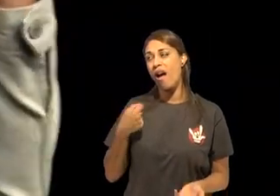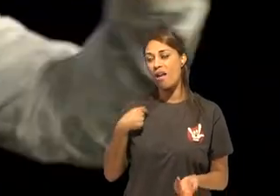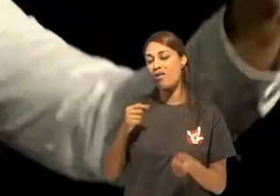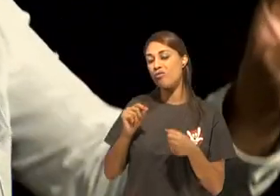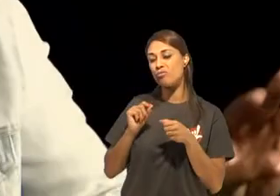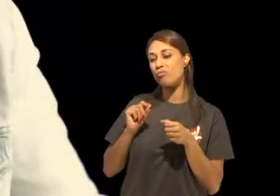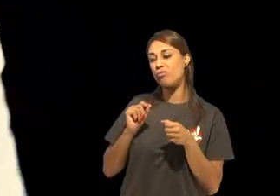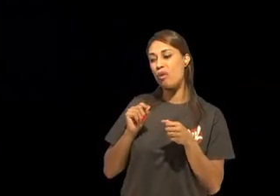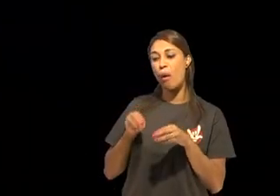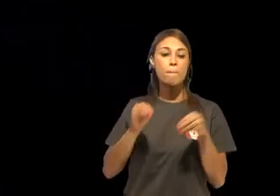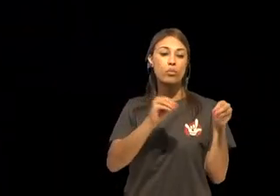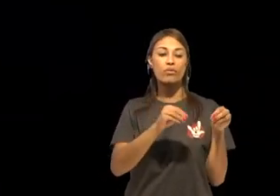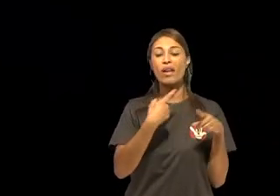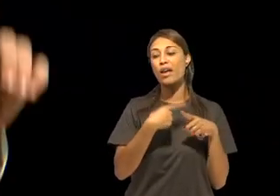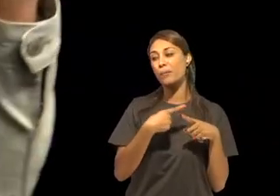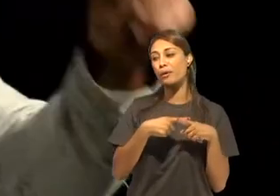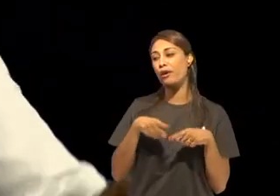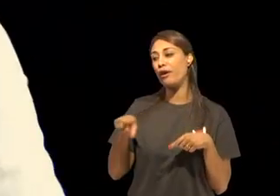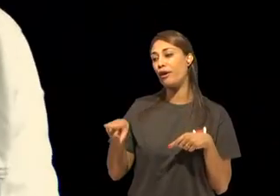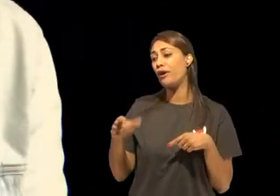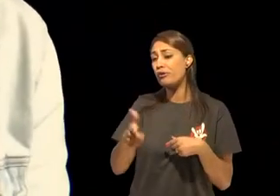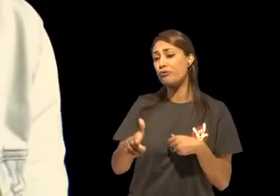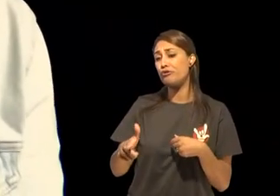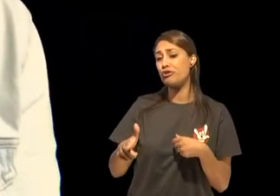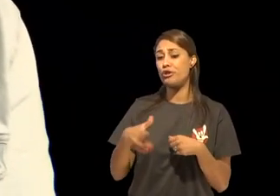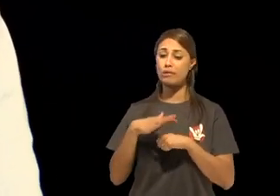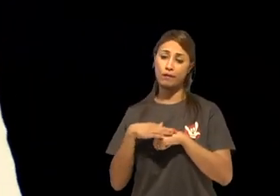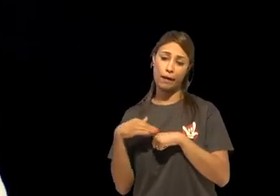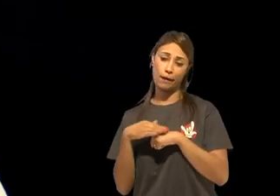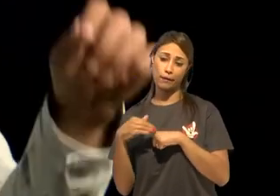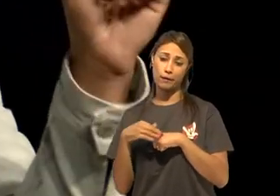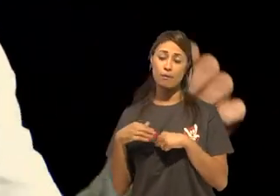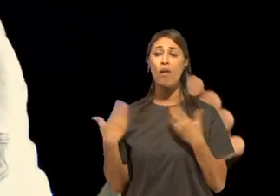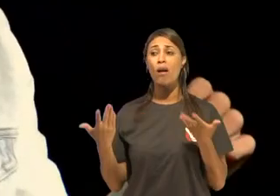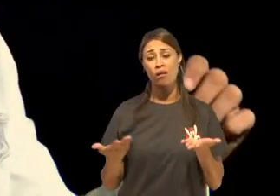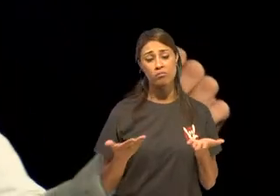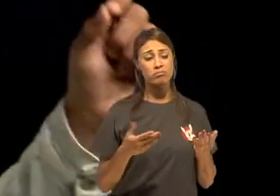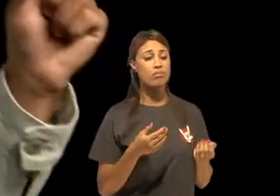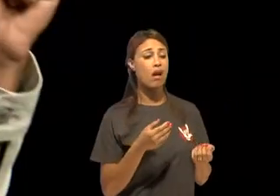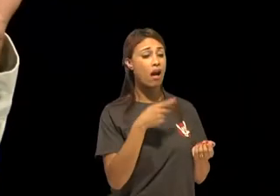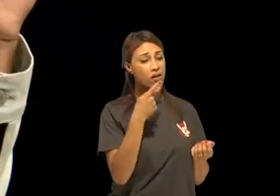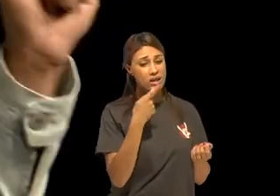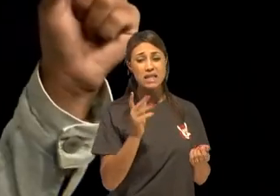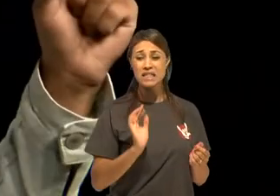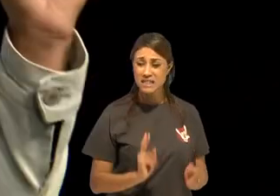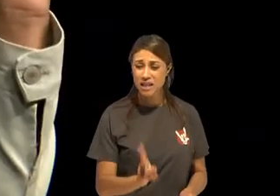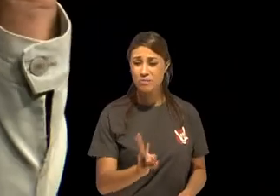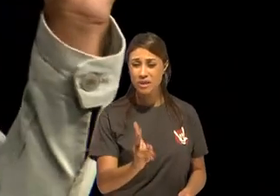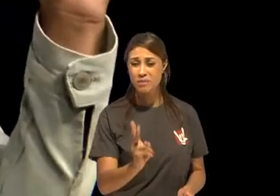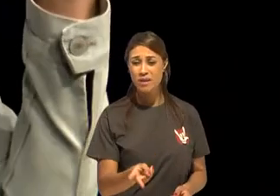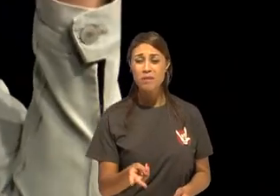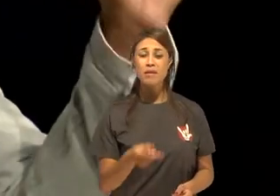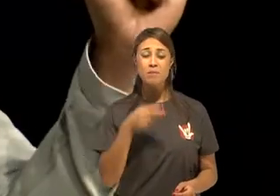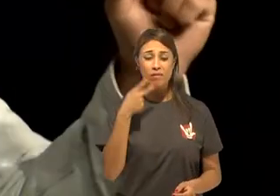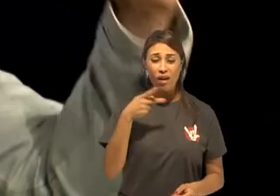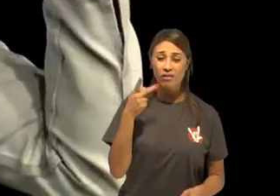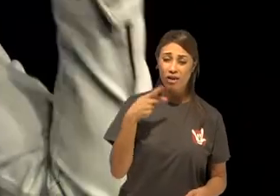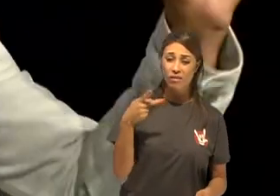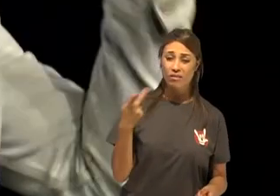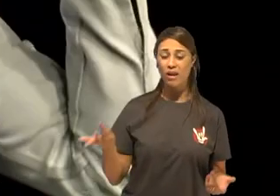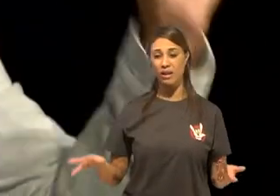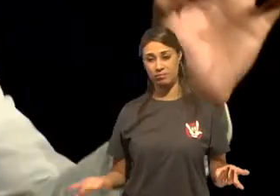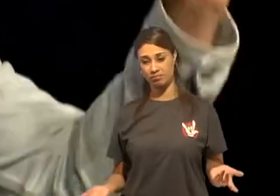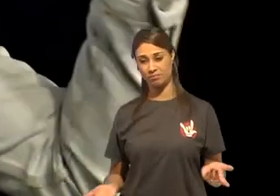dar aqui 3 inimigos. Primeiro inimigo de pessoas que não vivem em profundidade relacionamentos com ninguém é